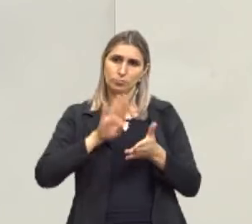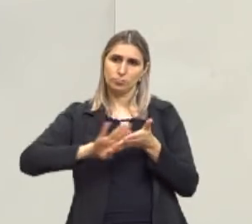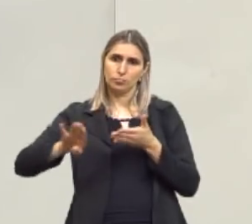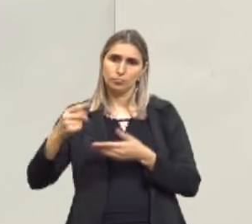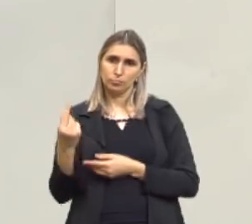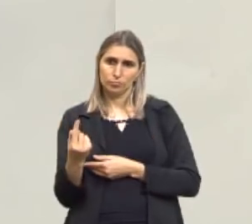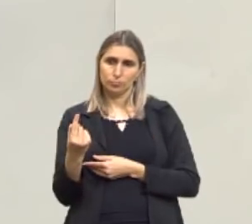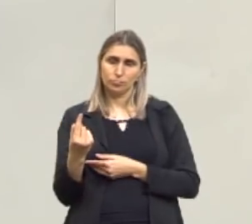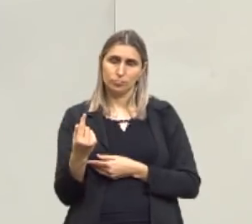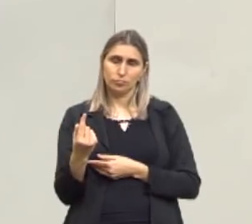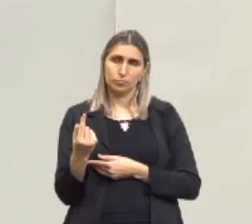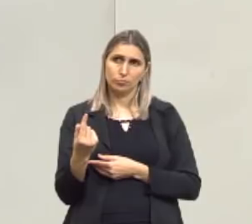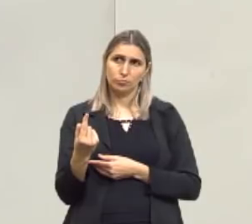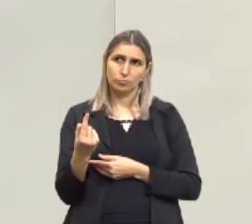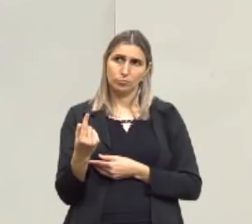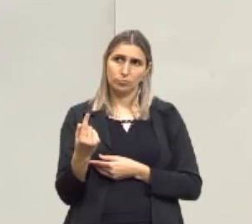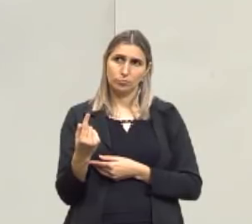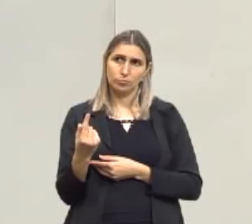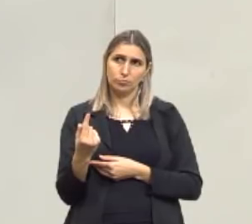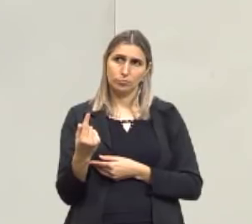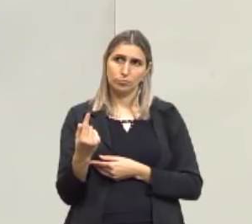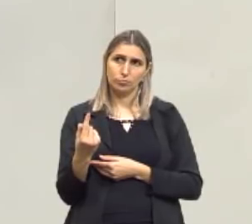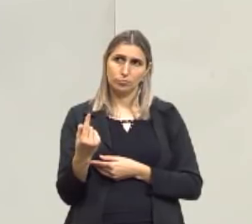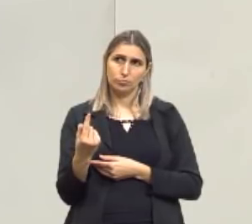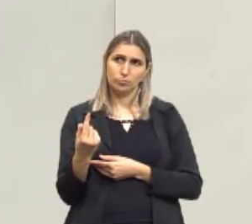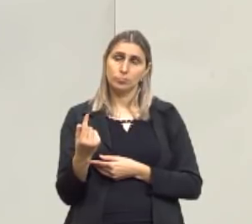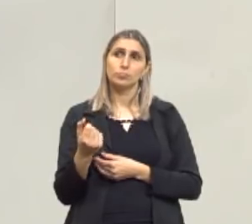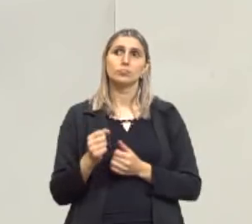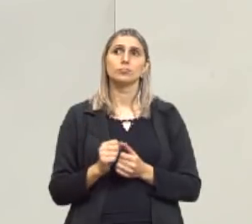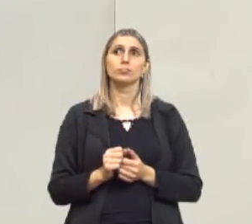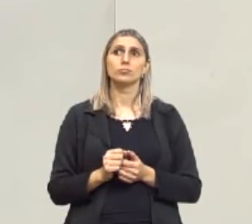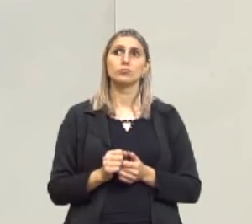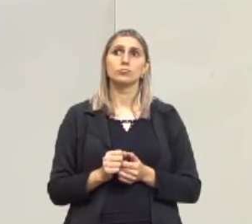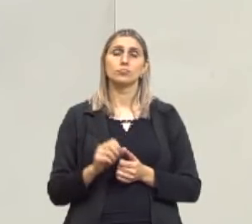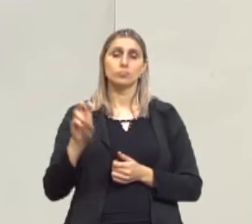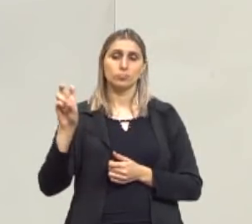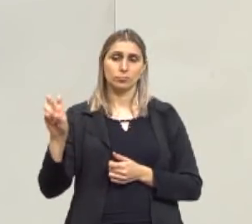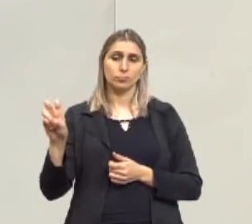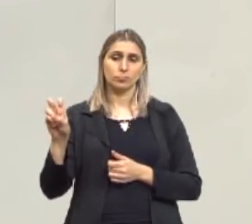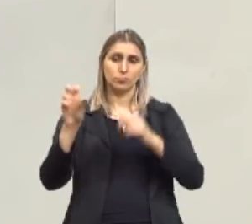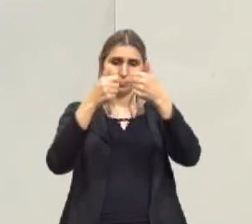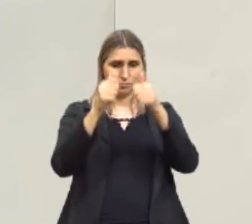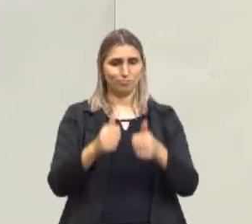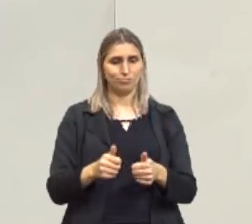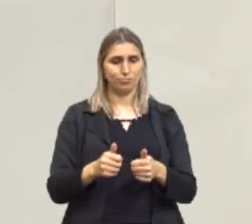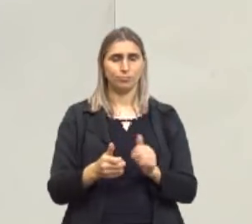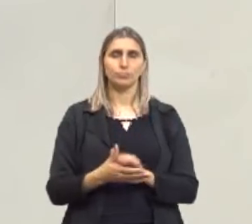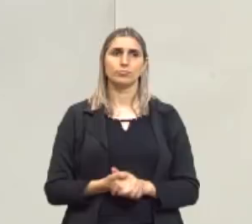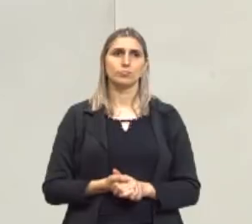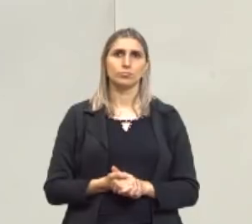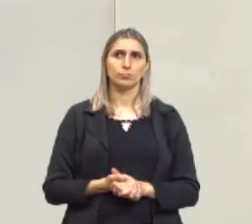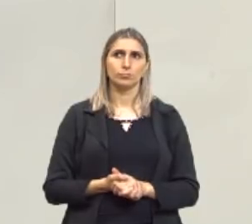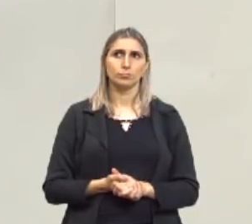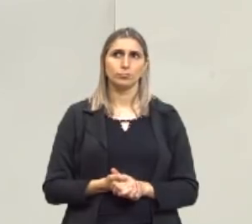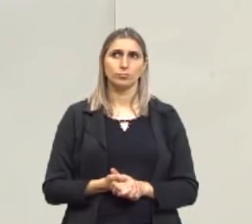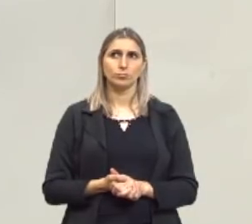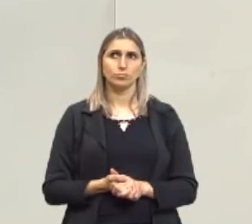1, que é esse menos 1 aqui, então, eu vou ter 5 imagens.